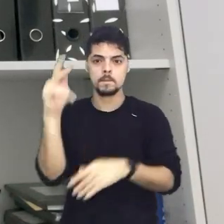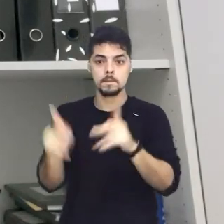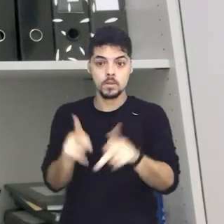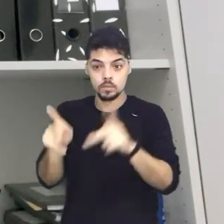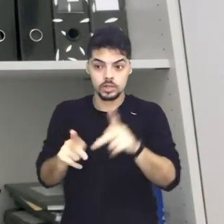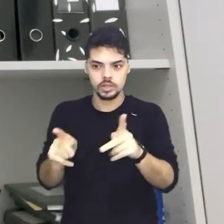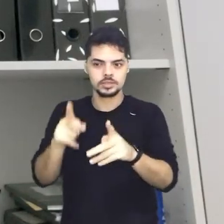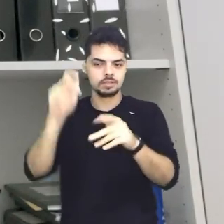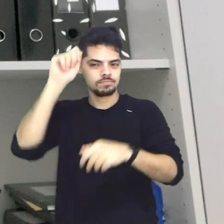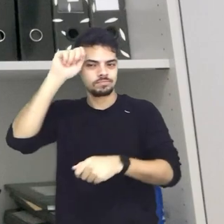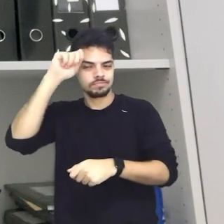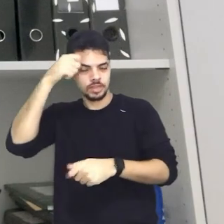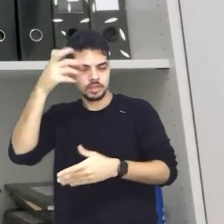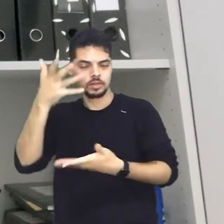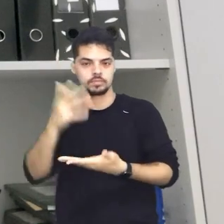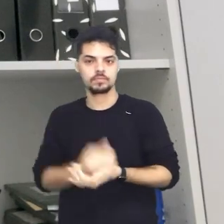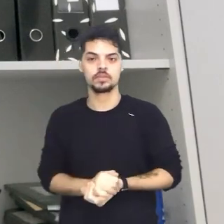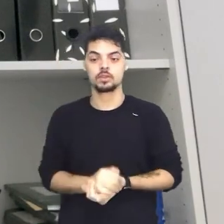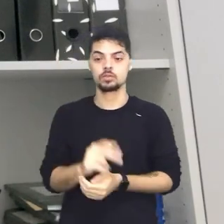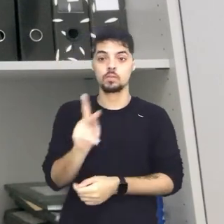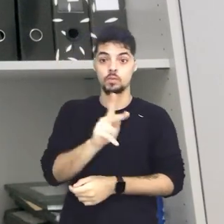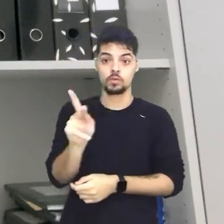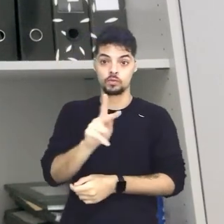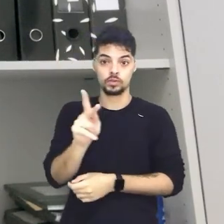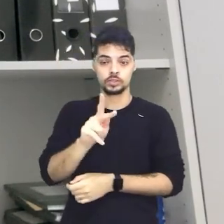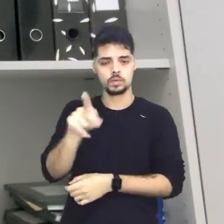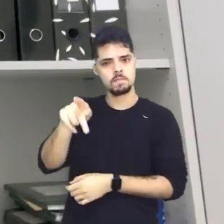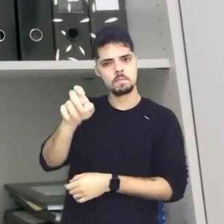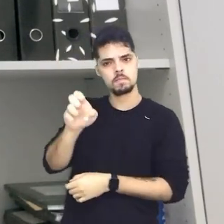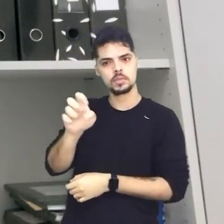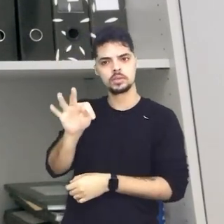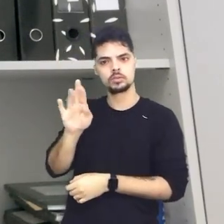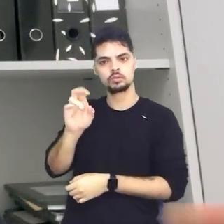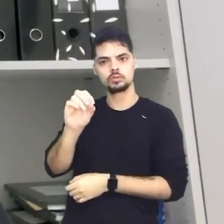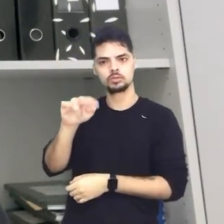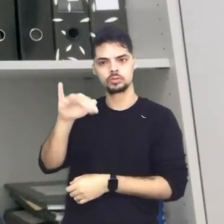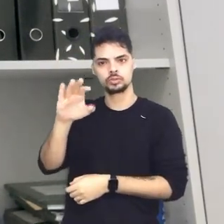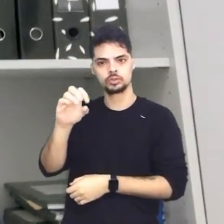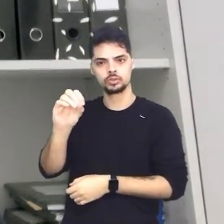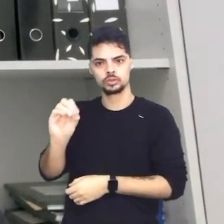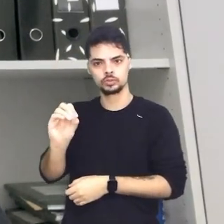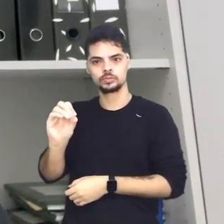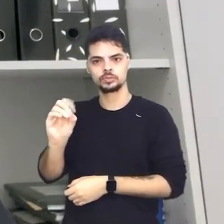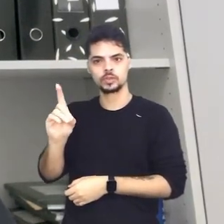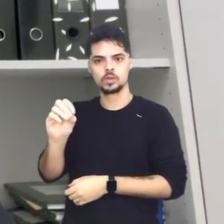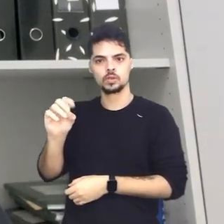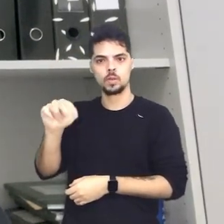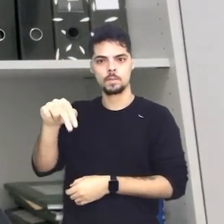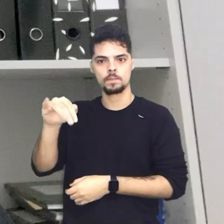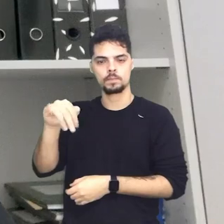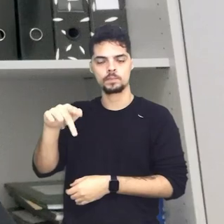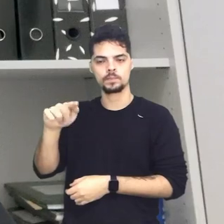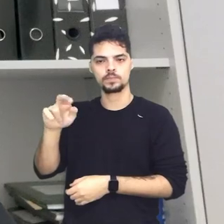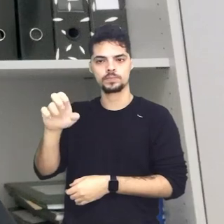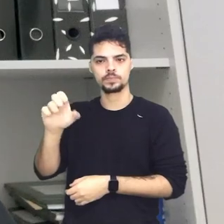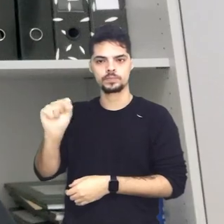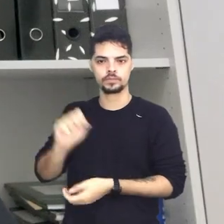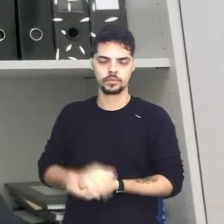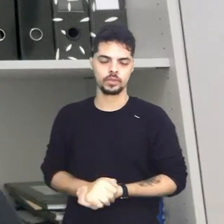do Brasil à Luz da População Negra, do professor doutor Petrônio Domingues, da Universidade Federal de